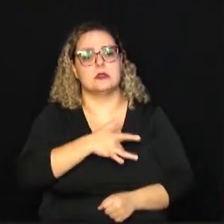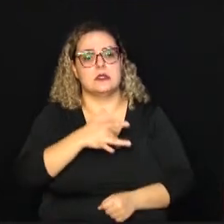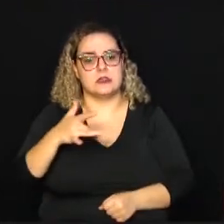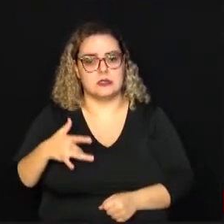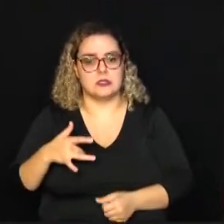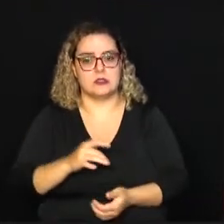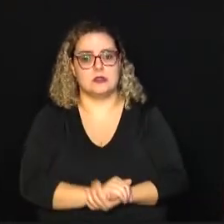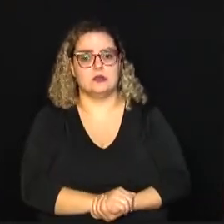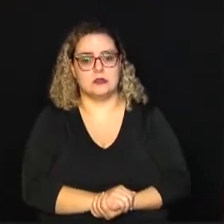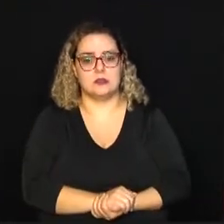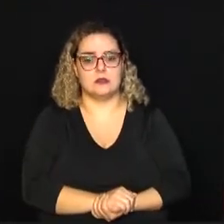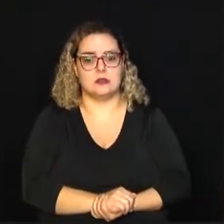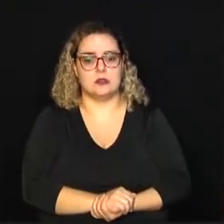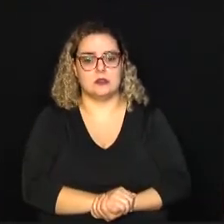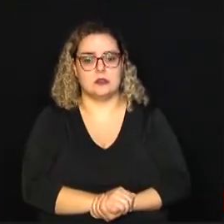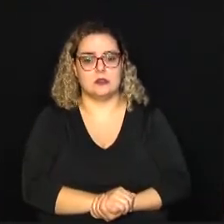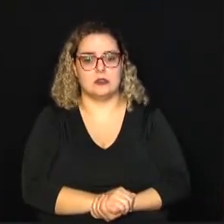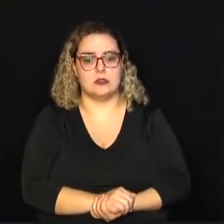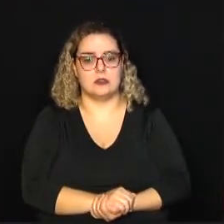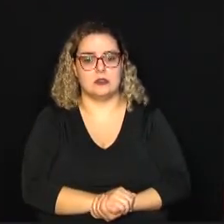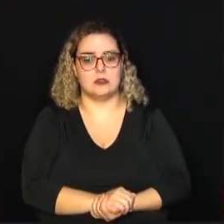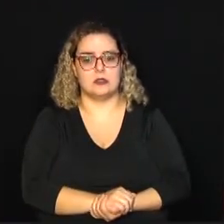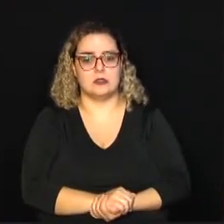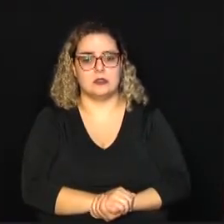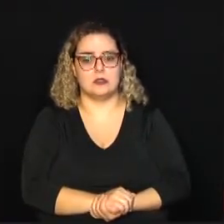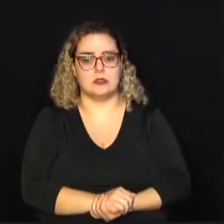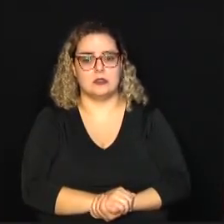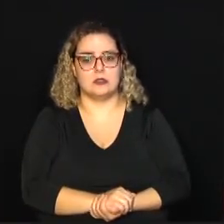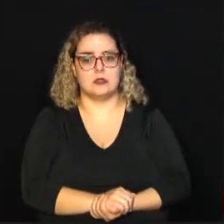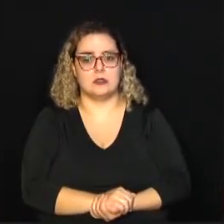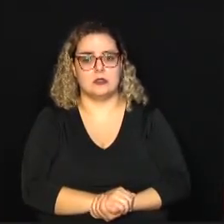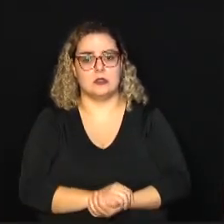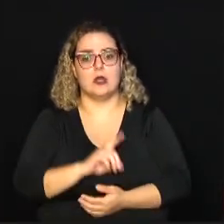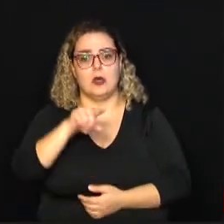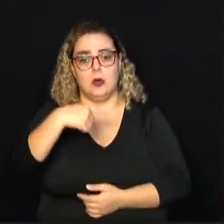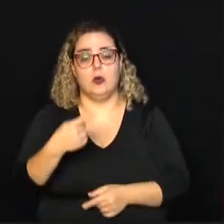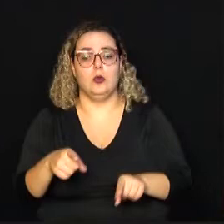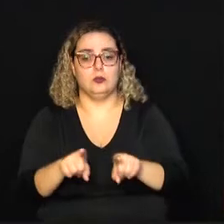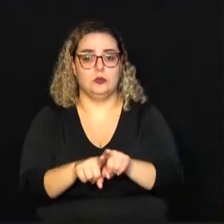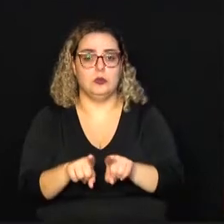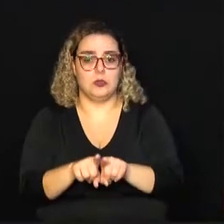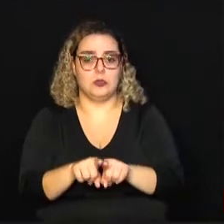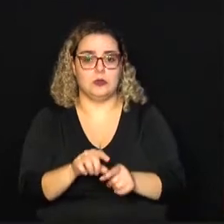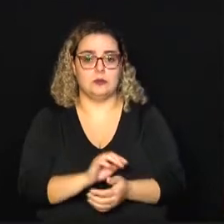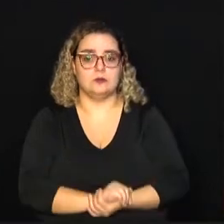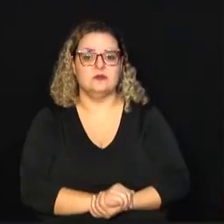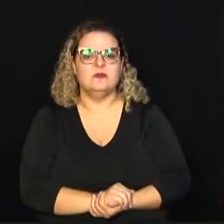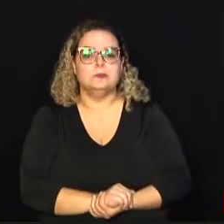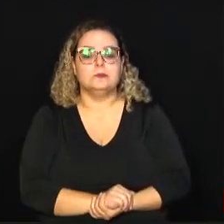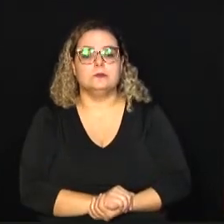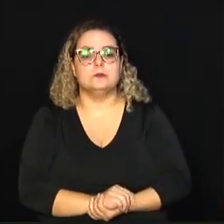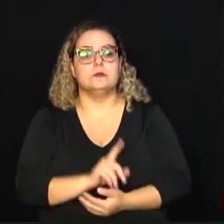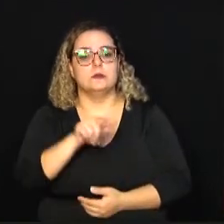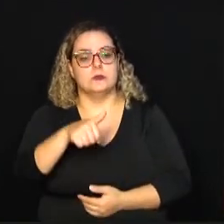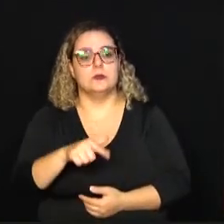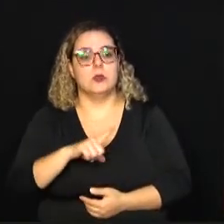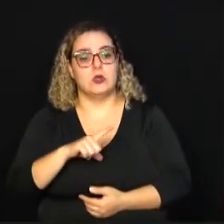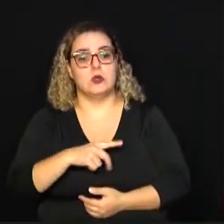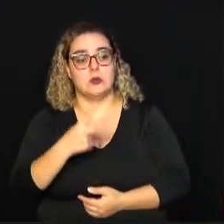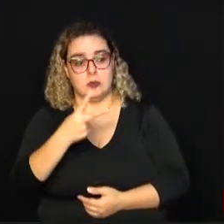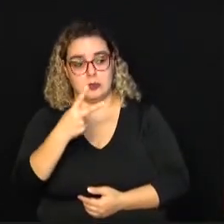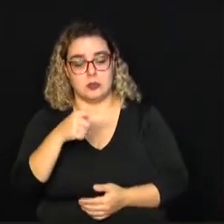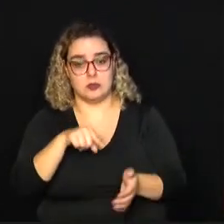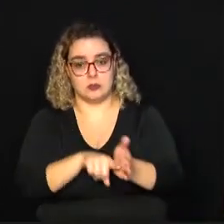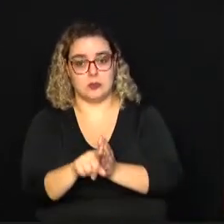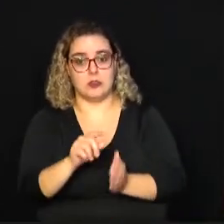Eu vou falar a outra também, depois tem mais duas, tá? A Cida